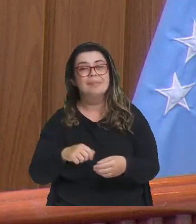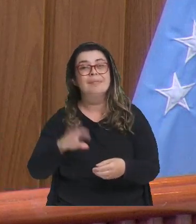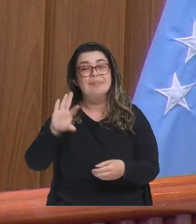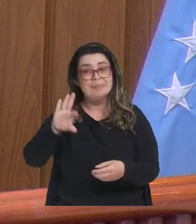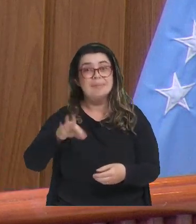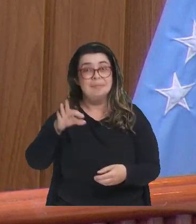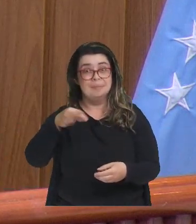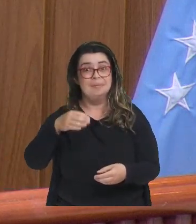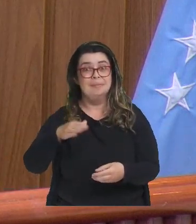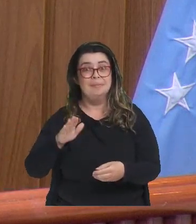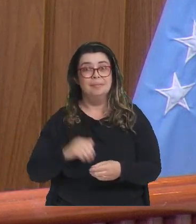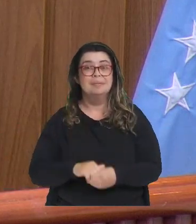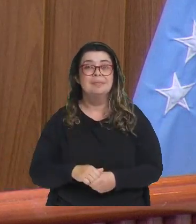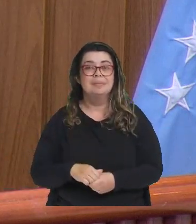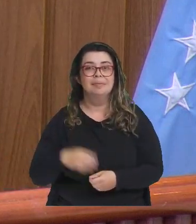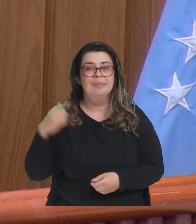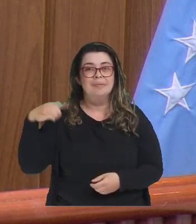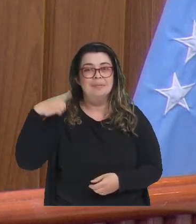deputado estadual.